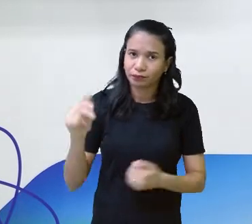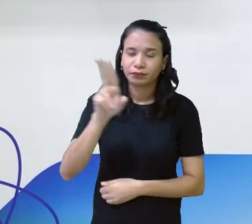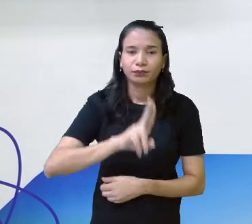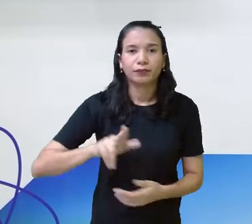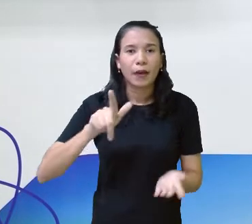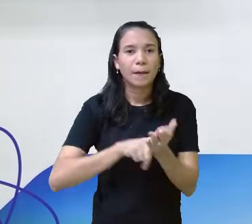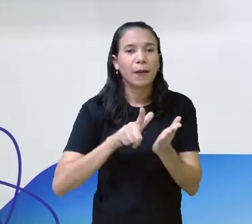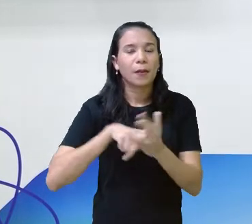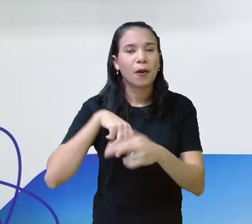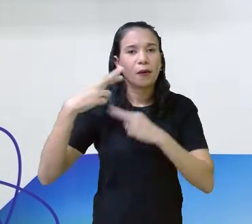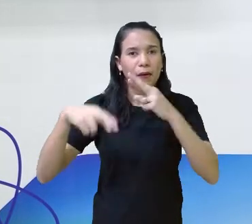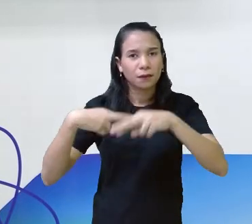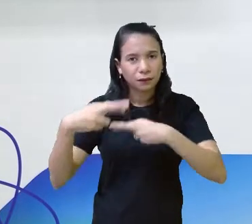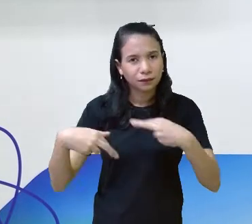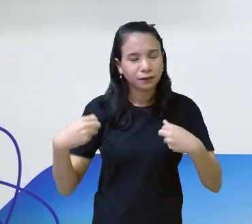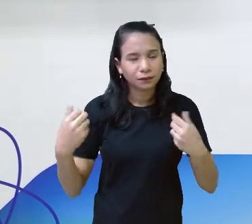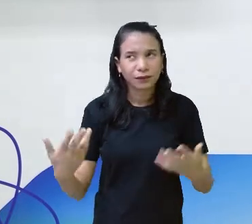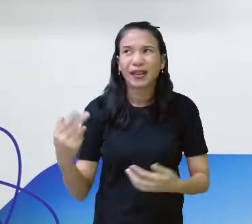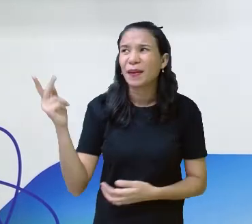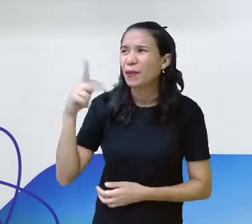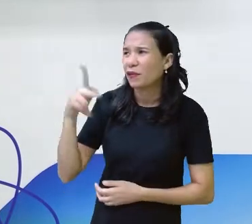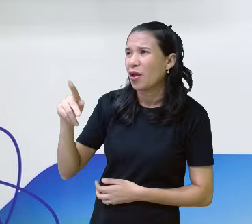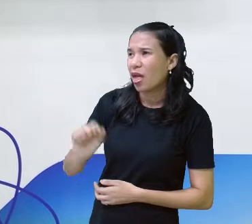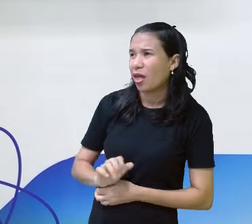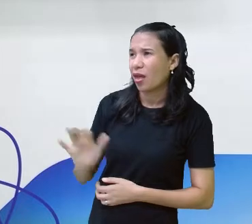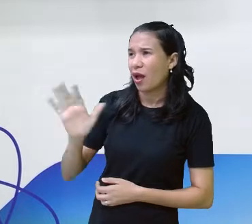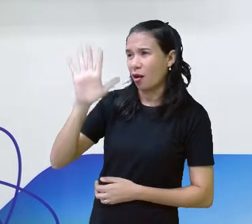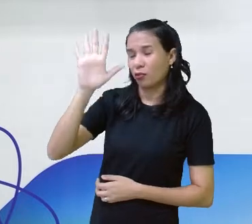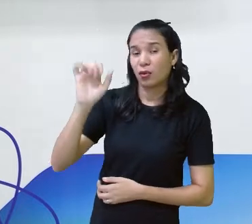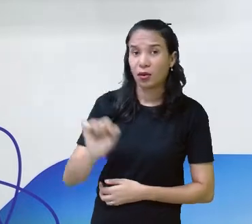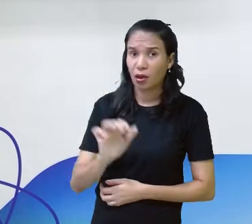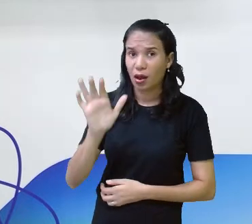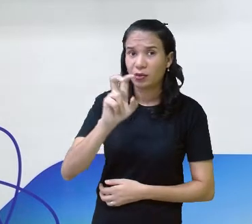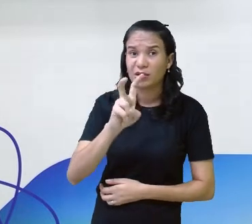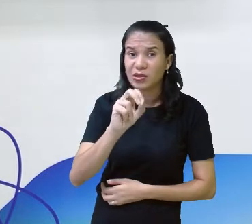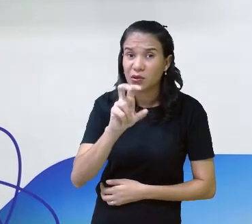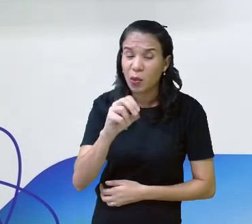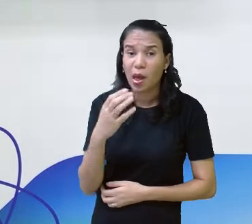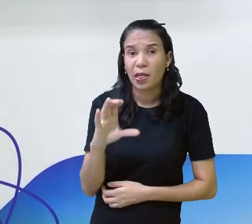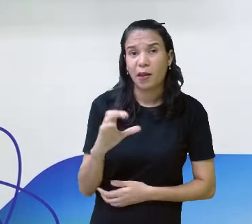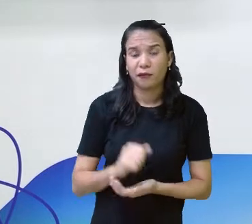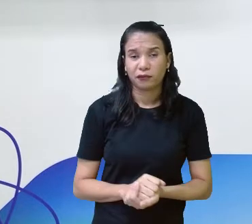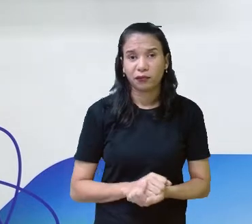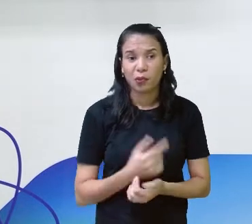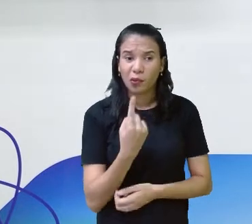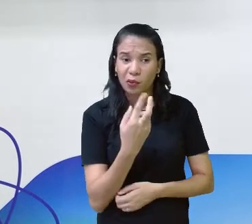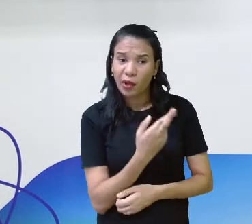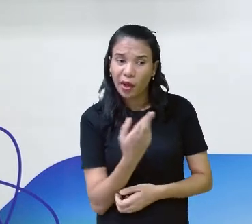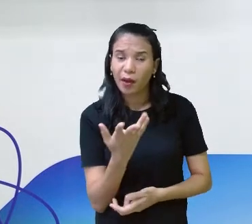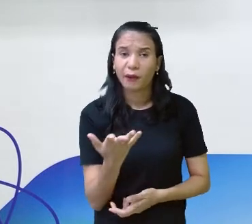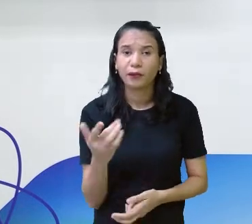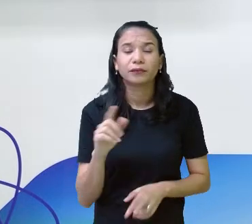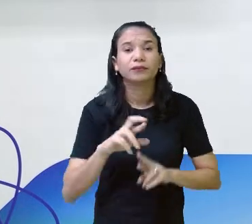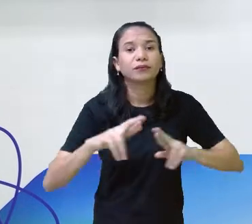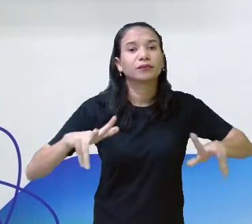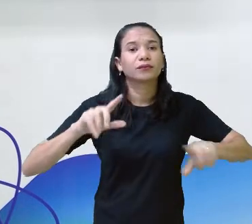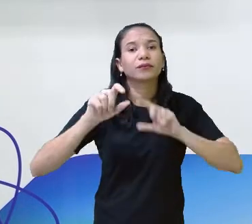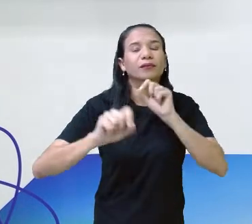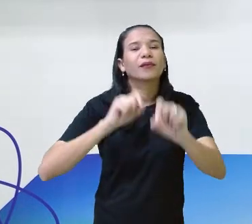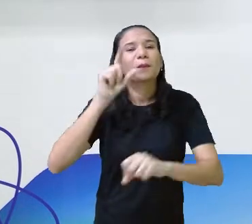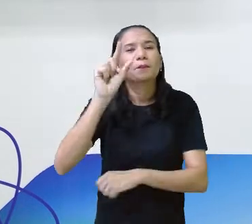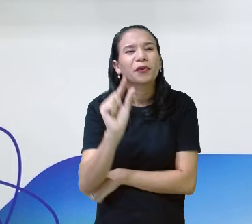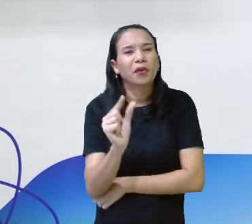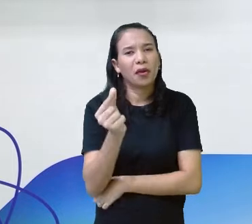de papel reciclado? Ah, professora, é mais caro, gente, é mais caro, 50 centavos, às vezes R$1. A diferença nisso aí